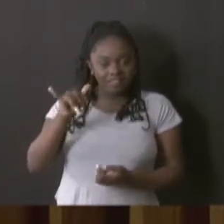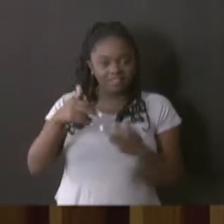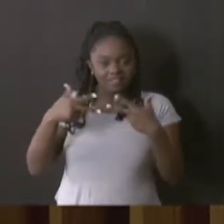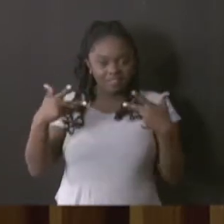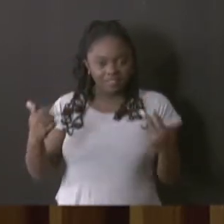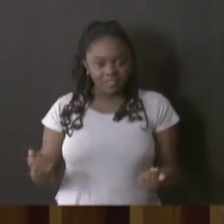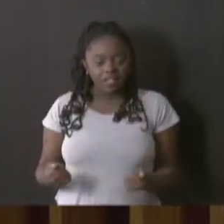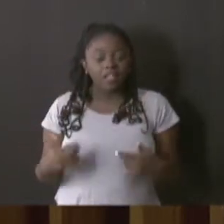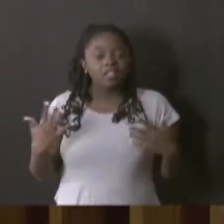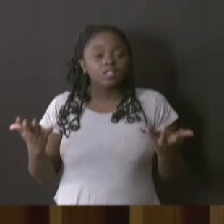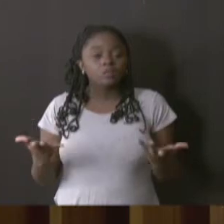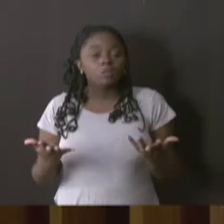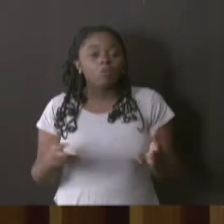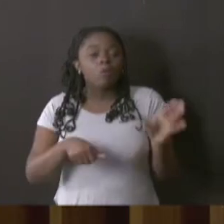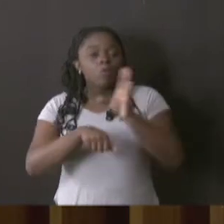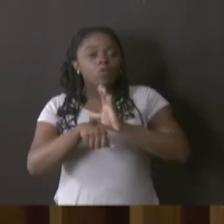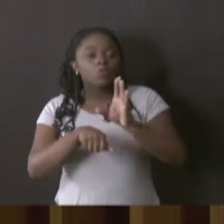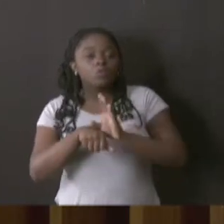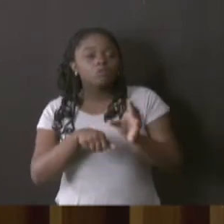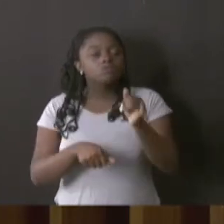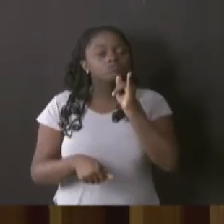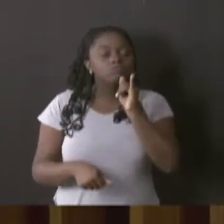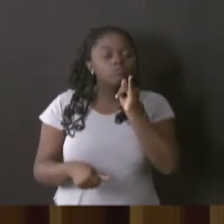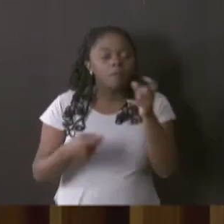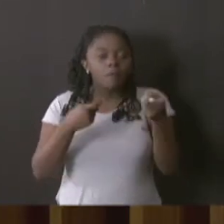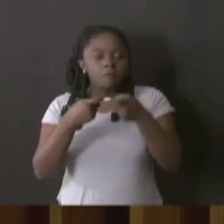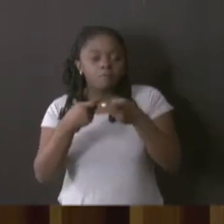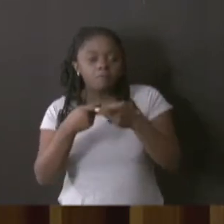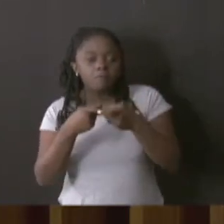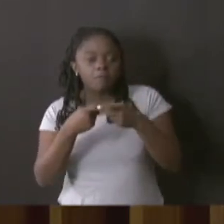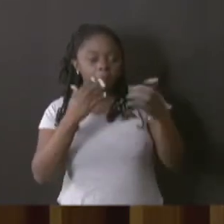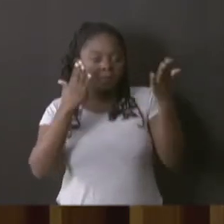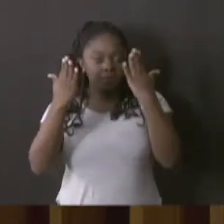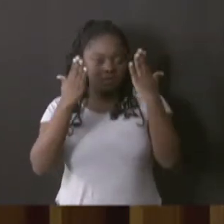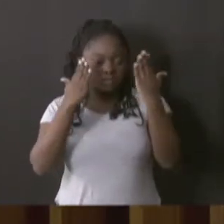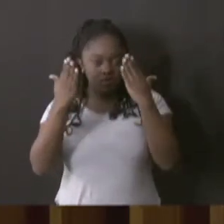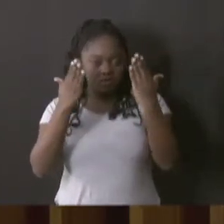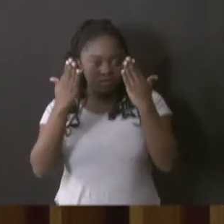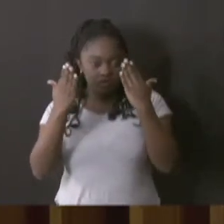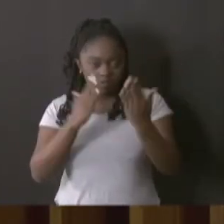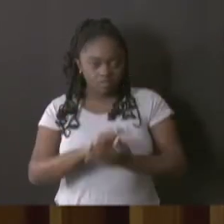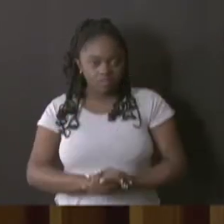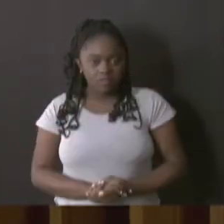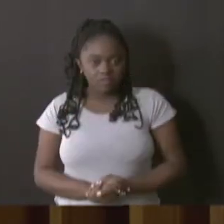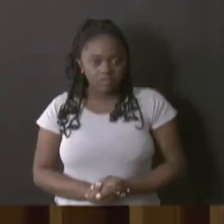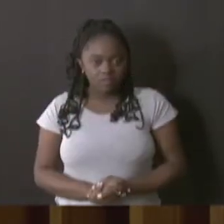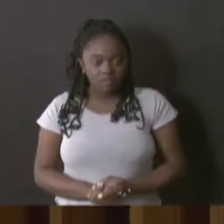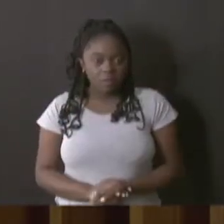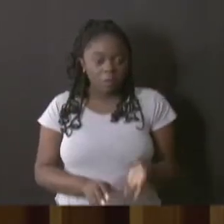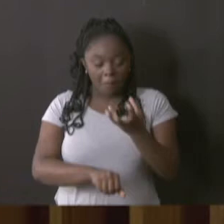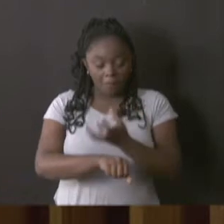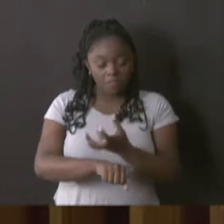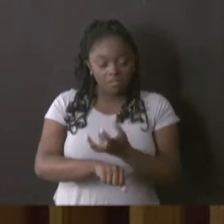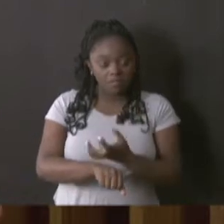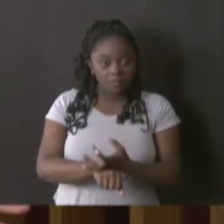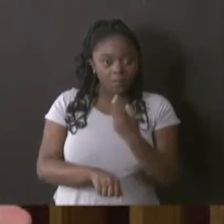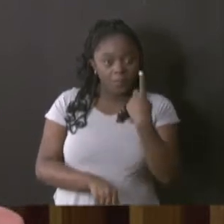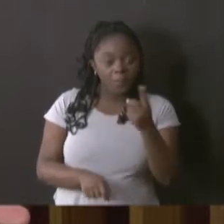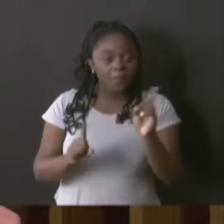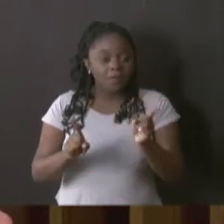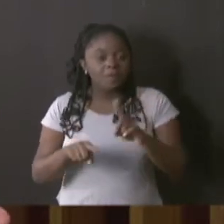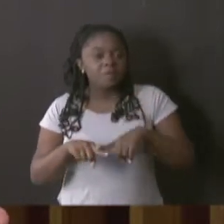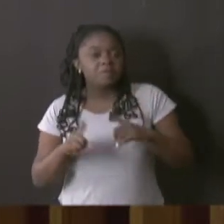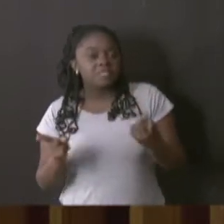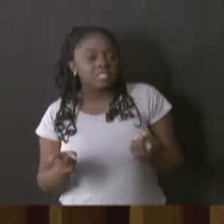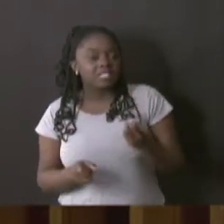como medicina, psicologia... Uma cadeia, não uma matéria só, mas eu acho que precisaria uns 3,